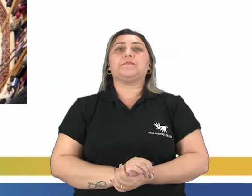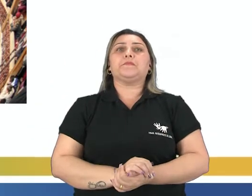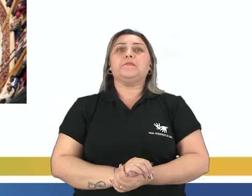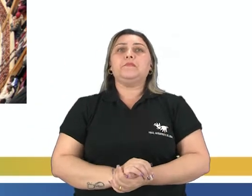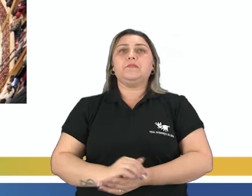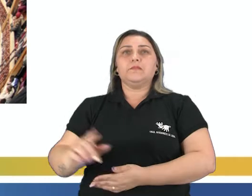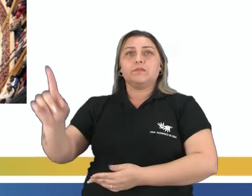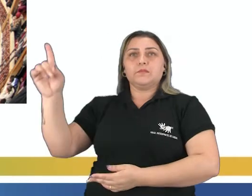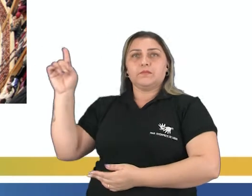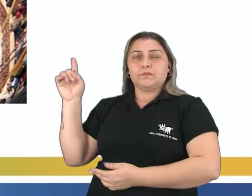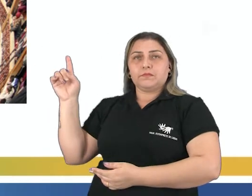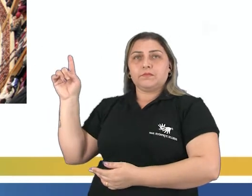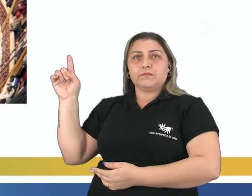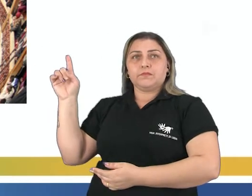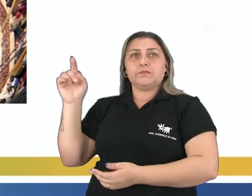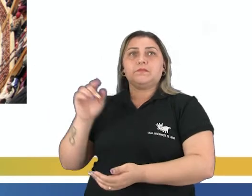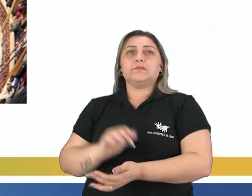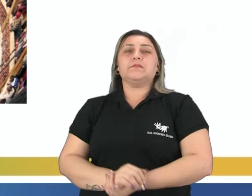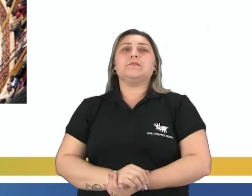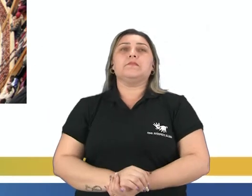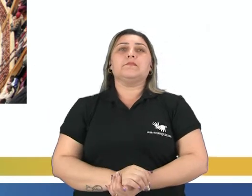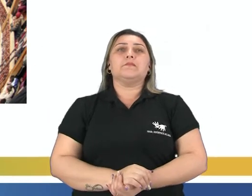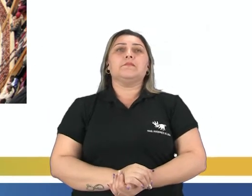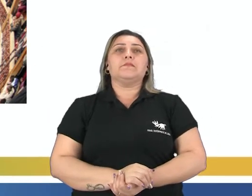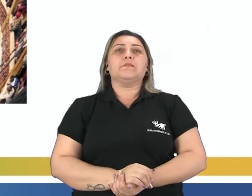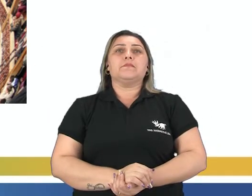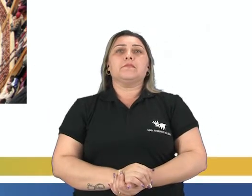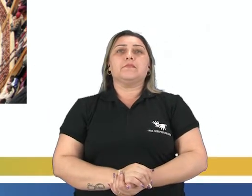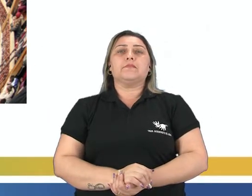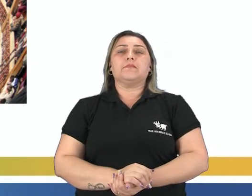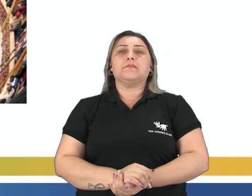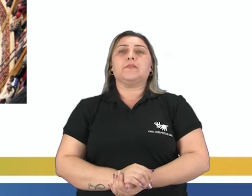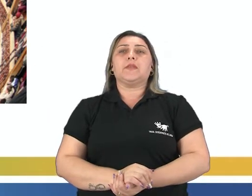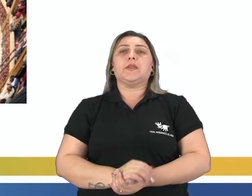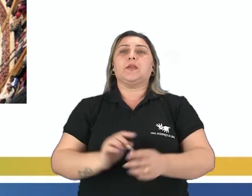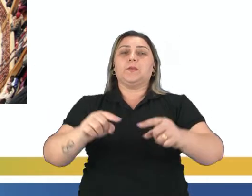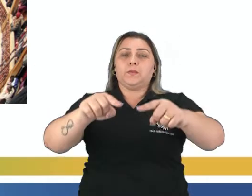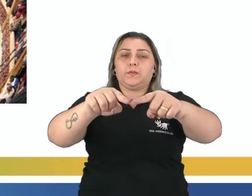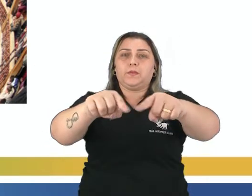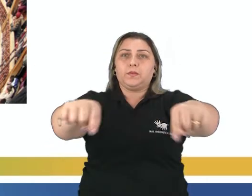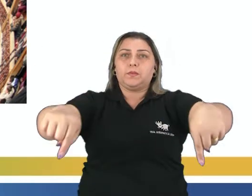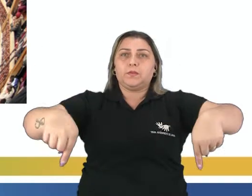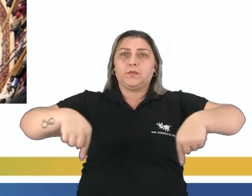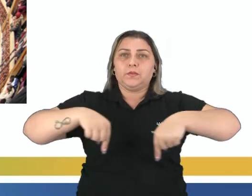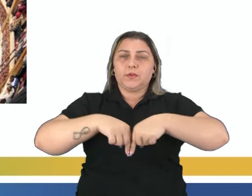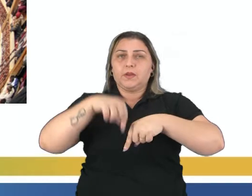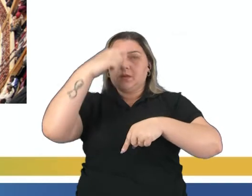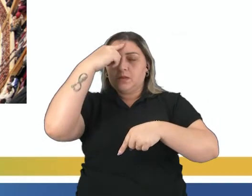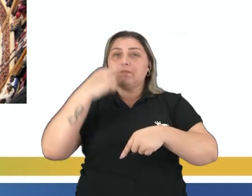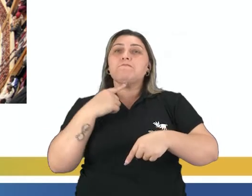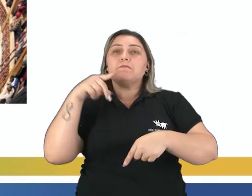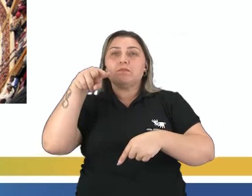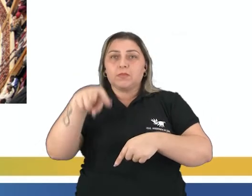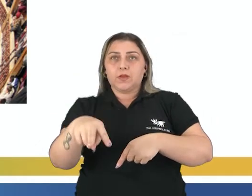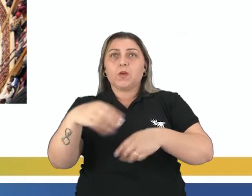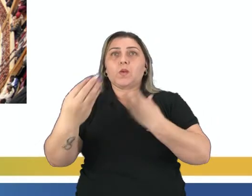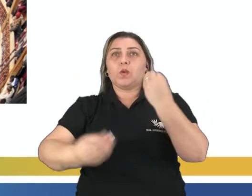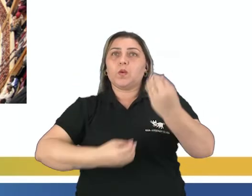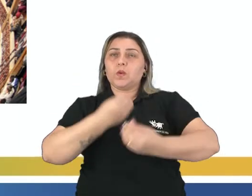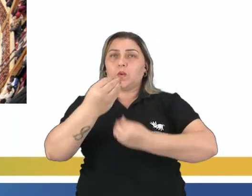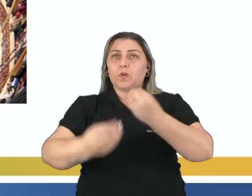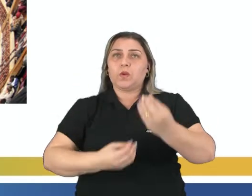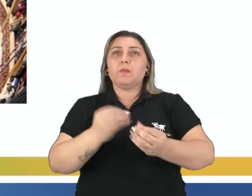aqui, né, uma imagem, né, mais aberta, um plano mais aberto dessa imagem para vocês verem como